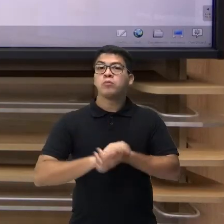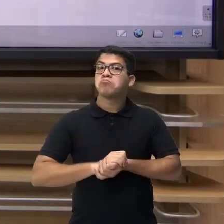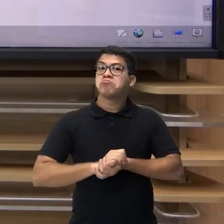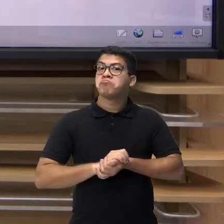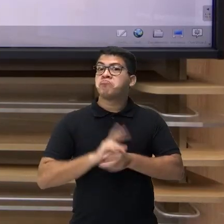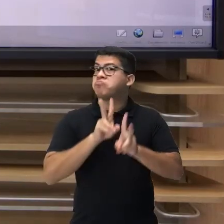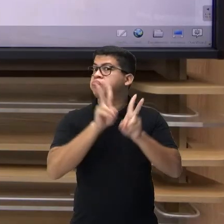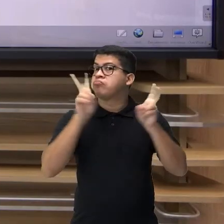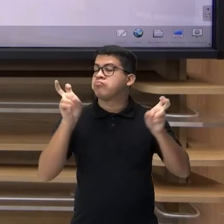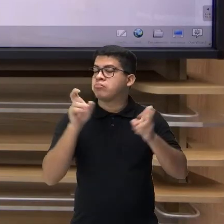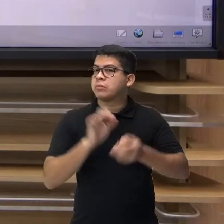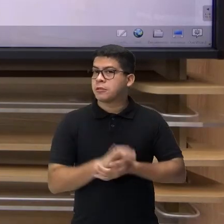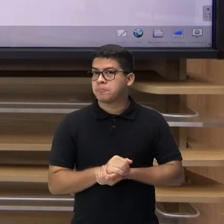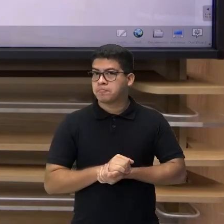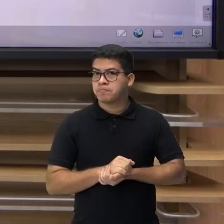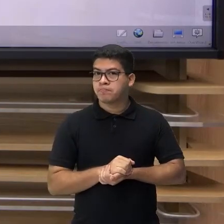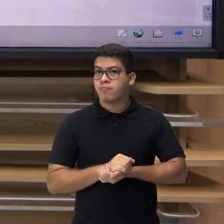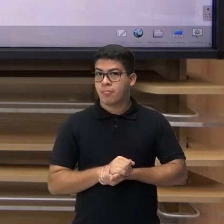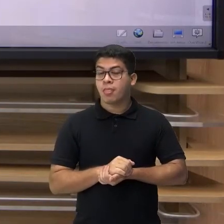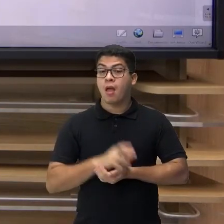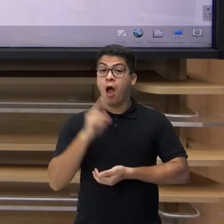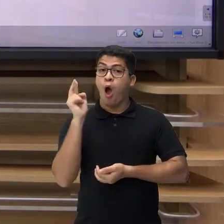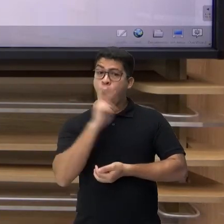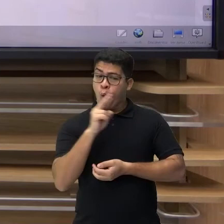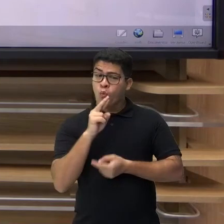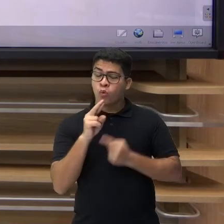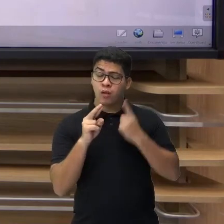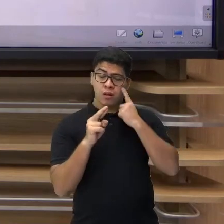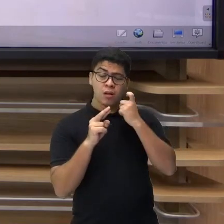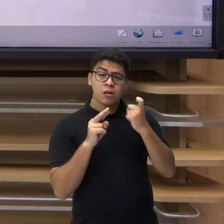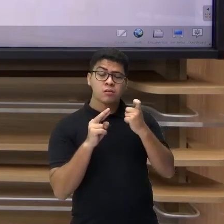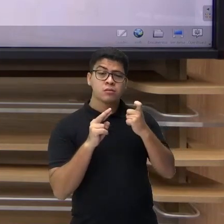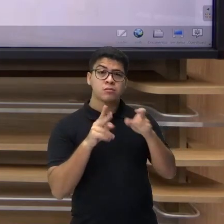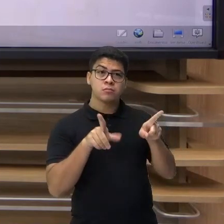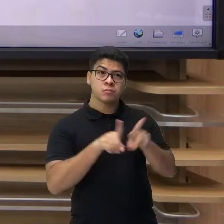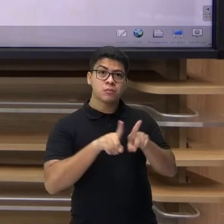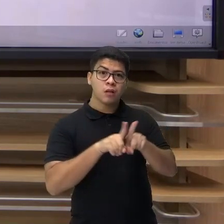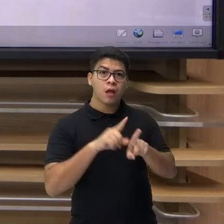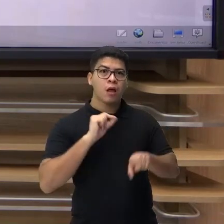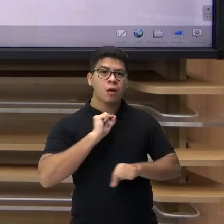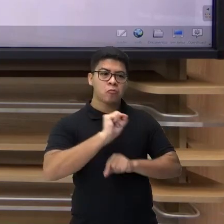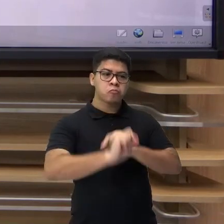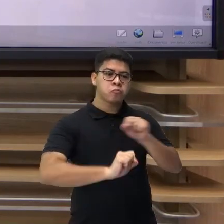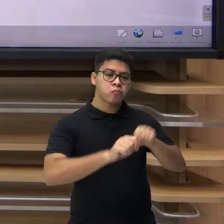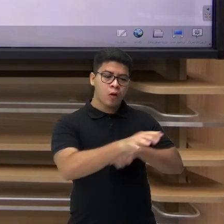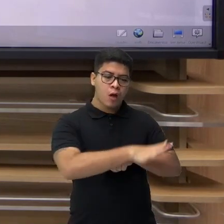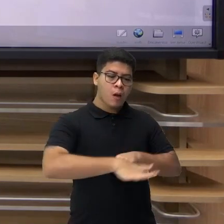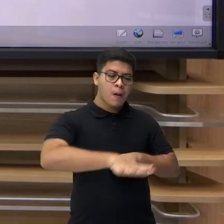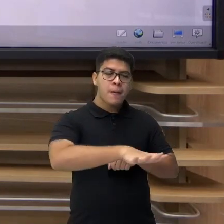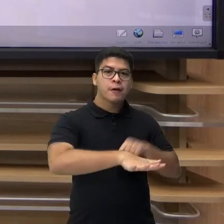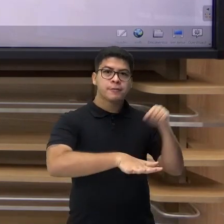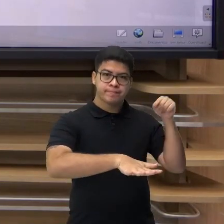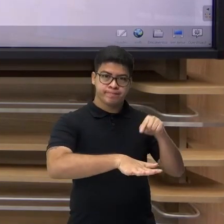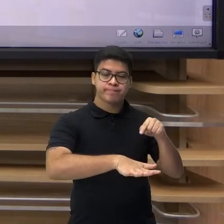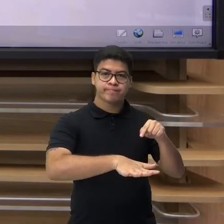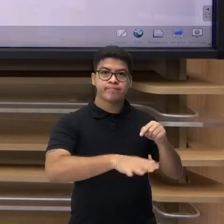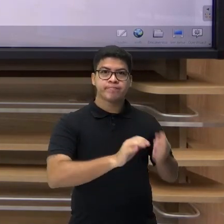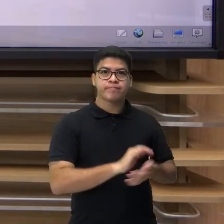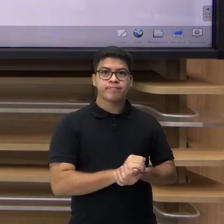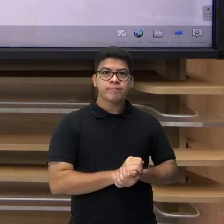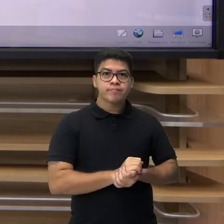né, locais que a Rússia também tinha interesse, que isso estivesse em equilíbrio e que um